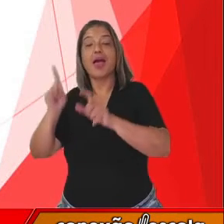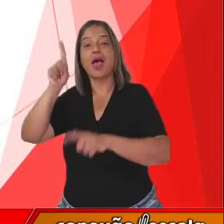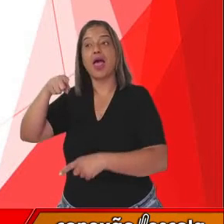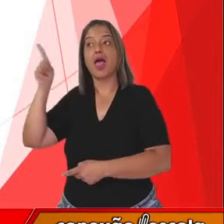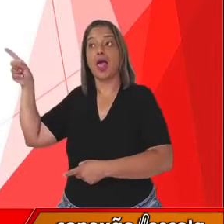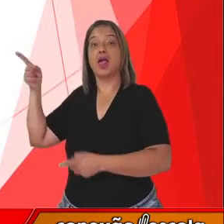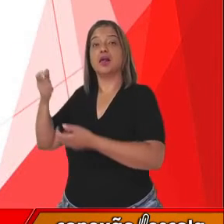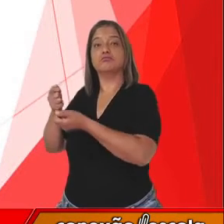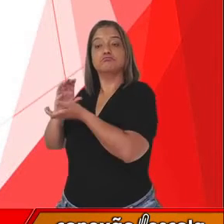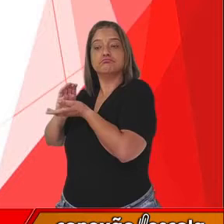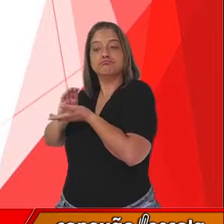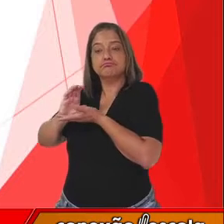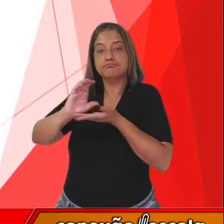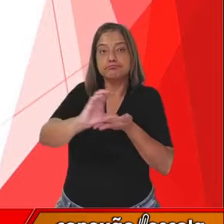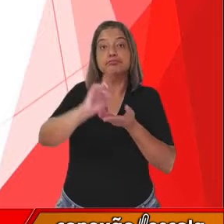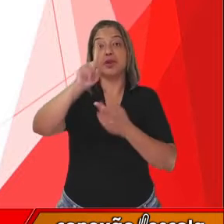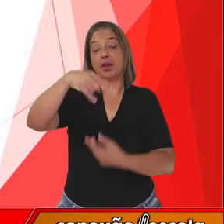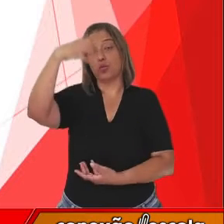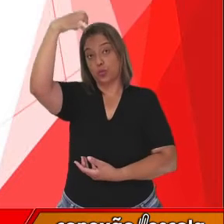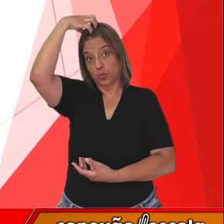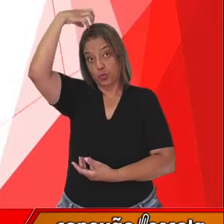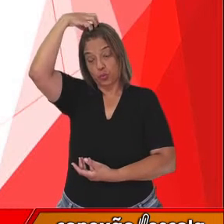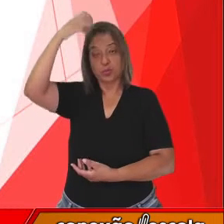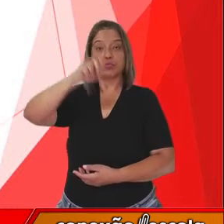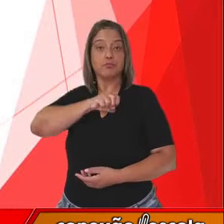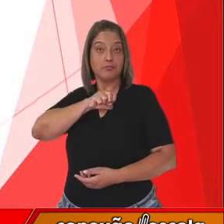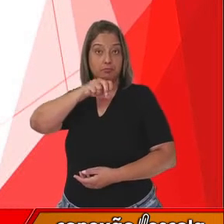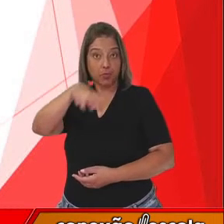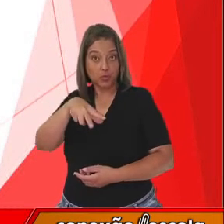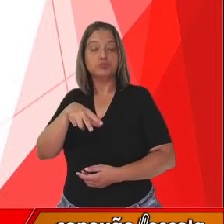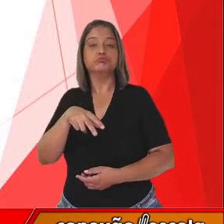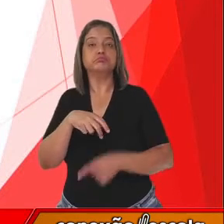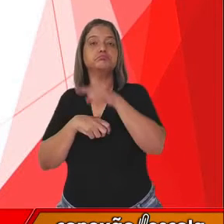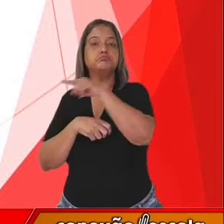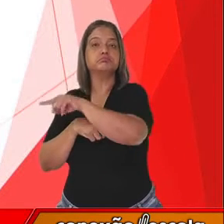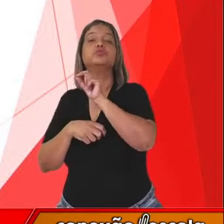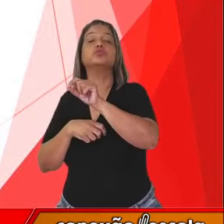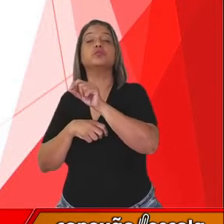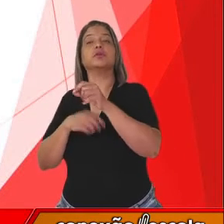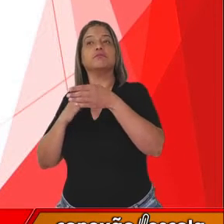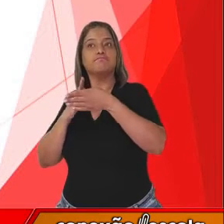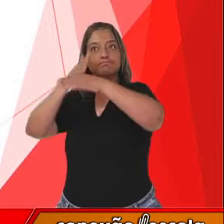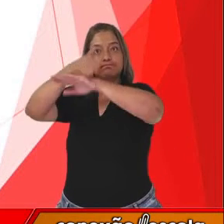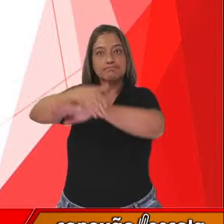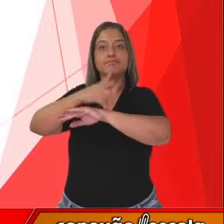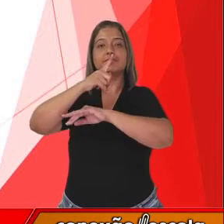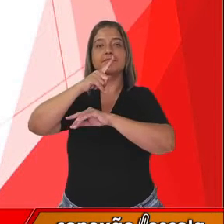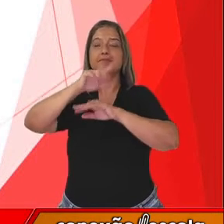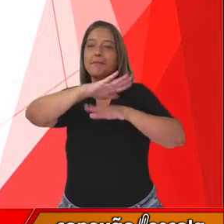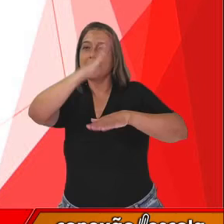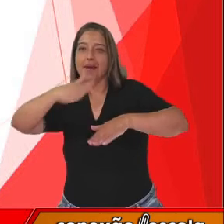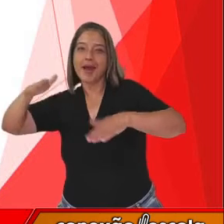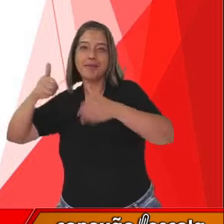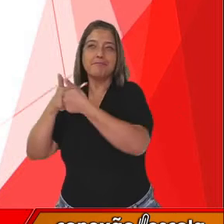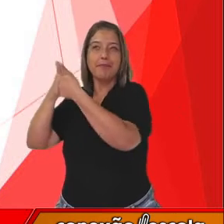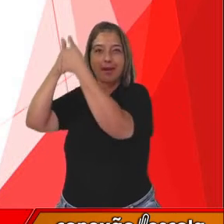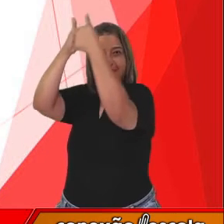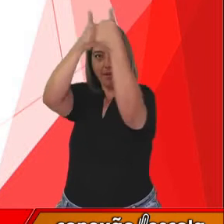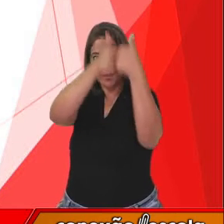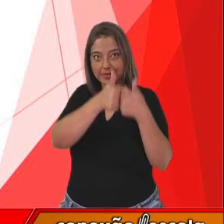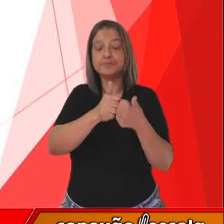coroa portuguesa e tiveram como ponto de partida o litoral. As bandeiras